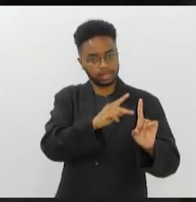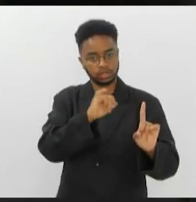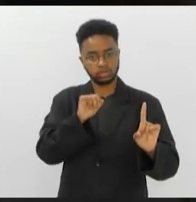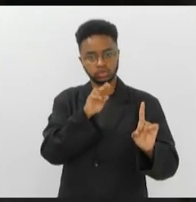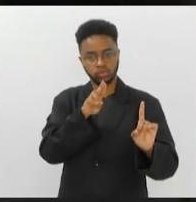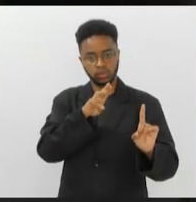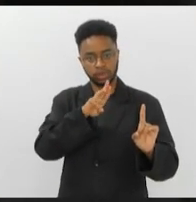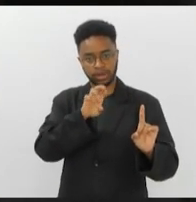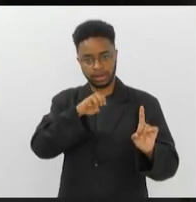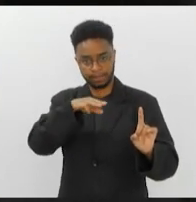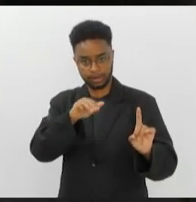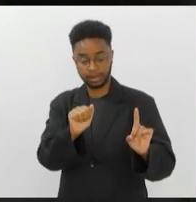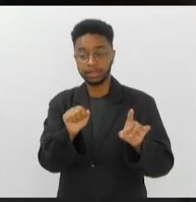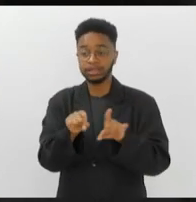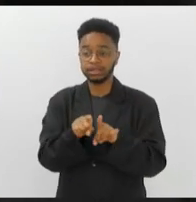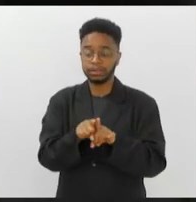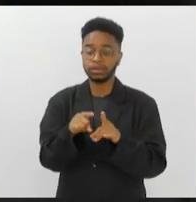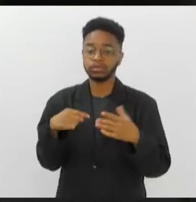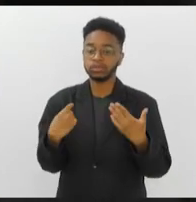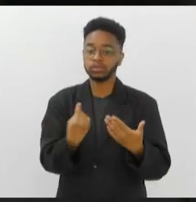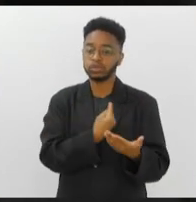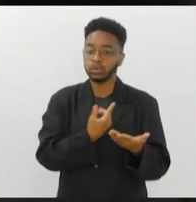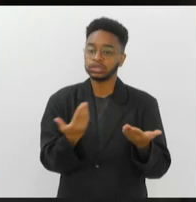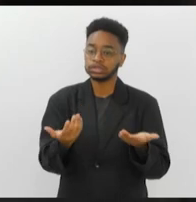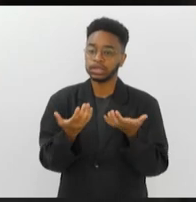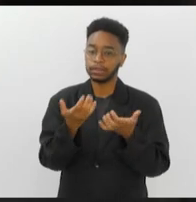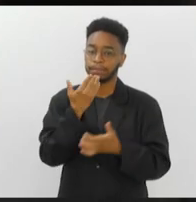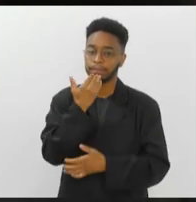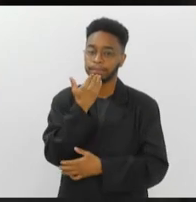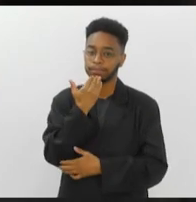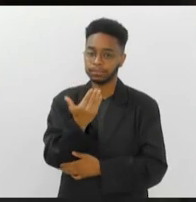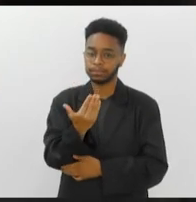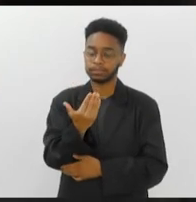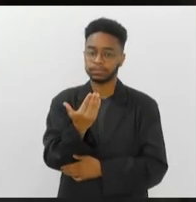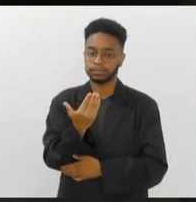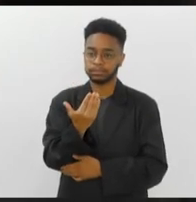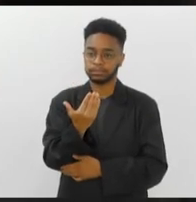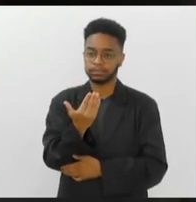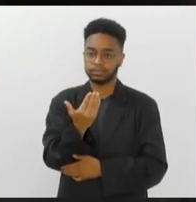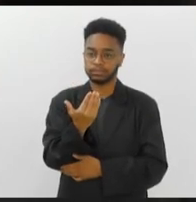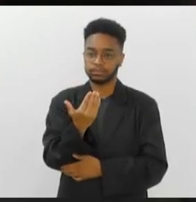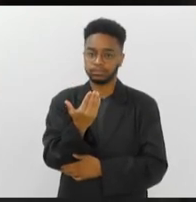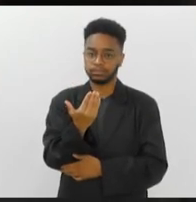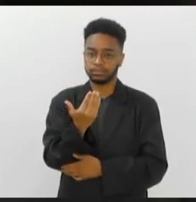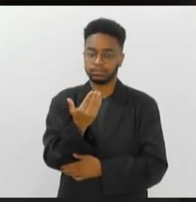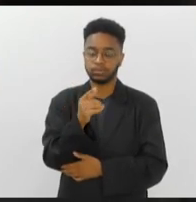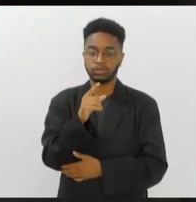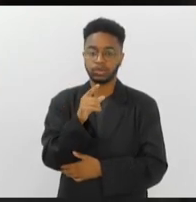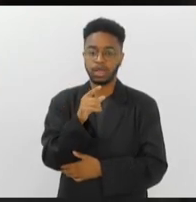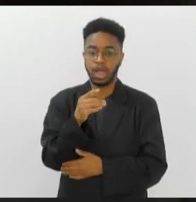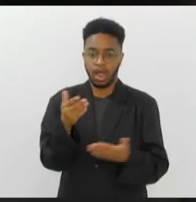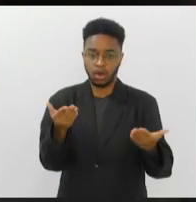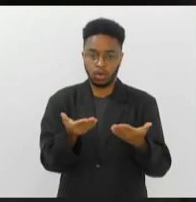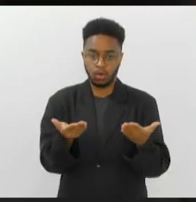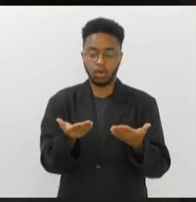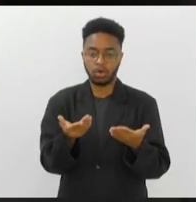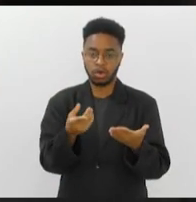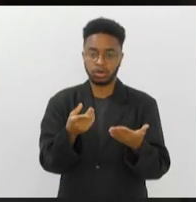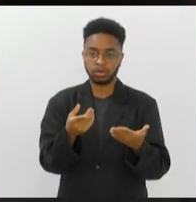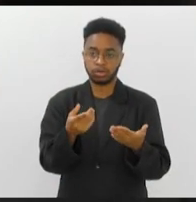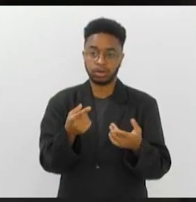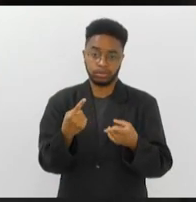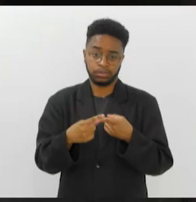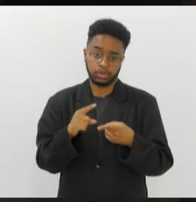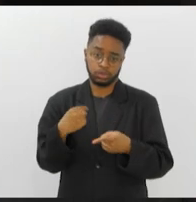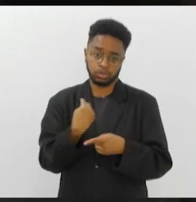Jurema. E nós queríamos pedir para que nós tivéssemos o apoio agora, sim, já que